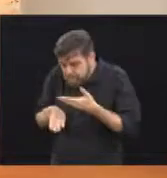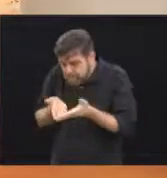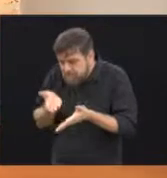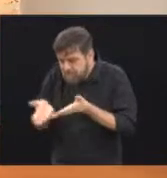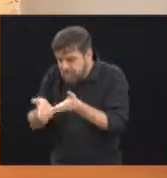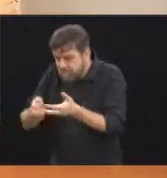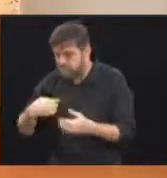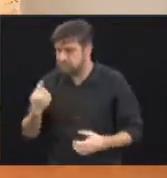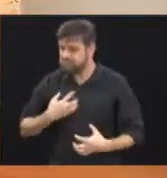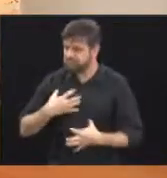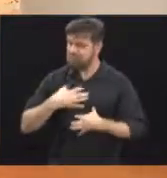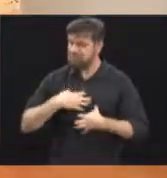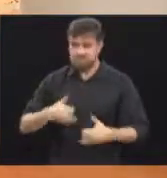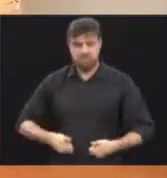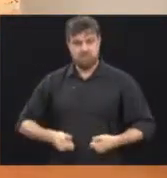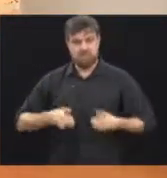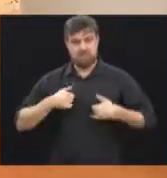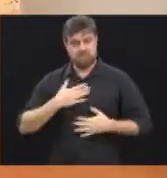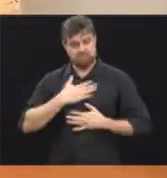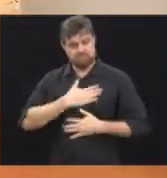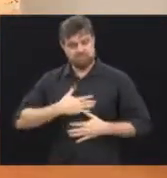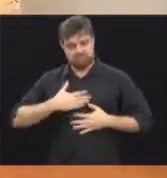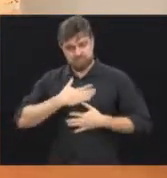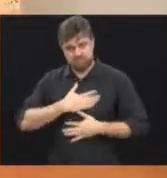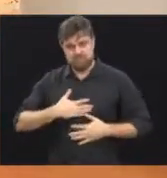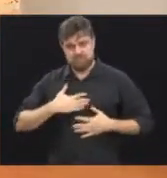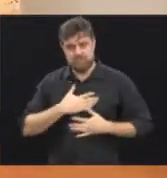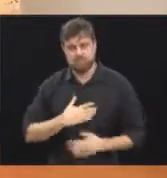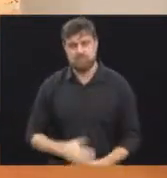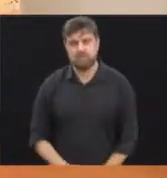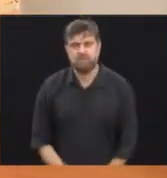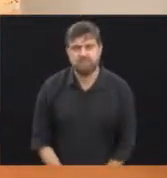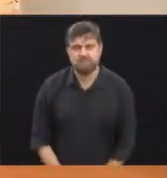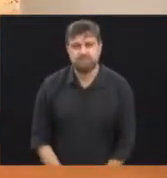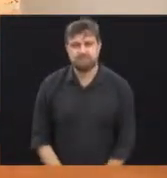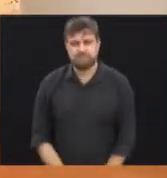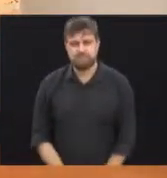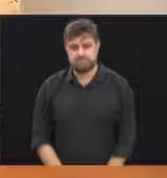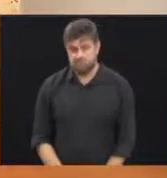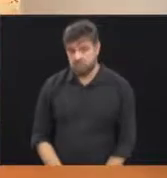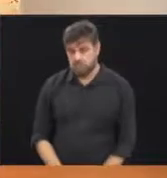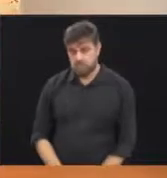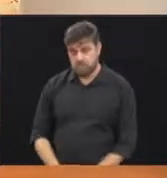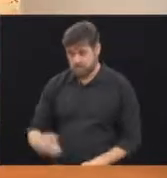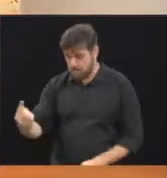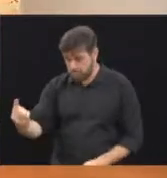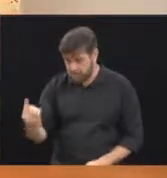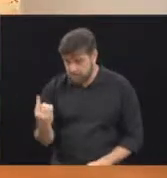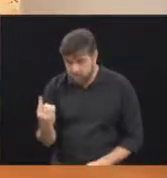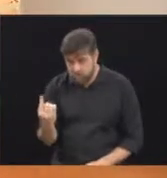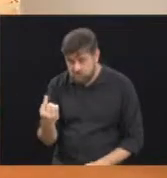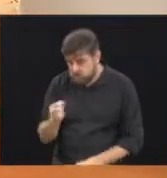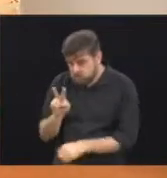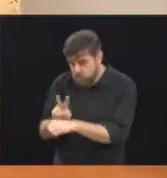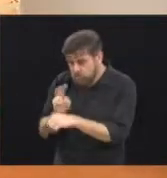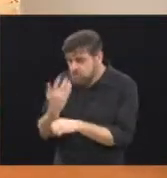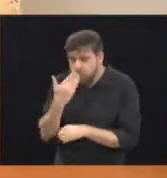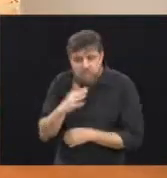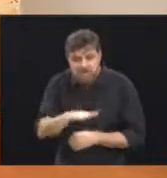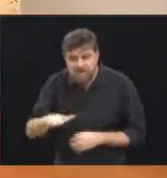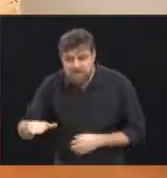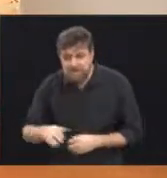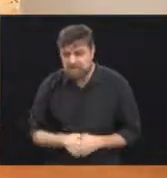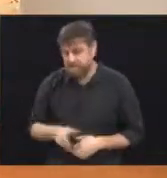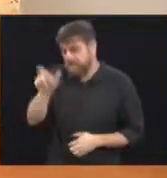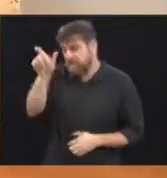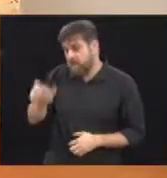nos enche de orgulho e é o que nos traz grande motivação. A gente tratar uma criança ou